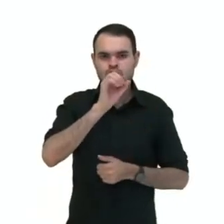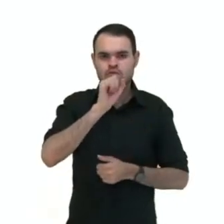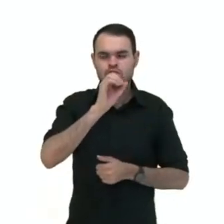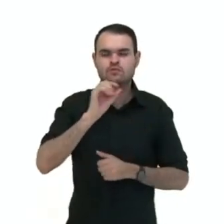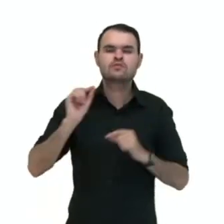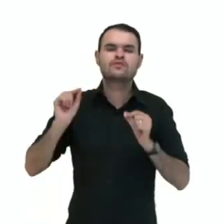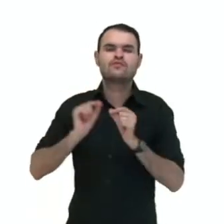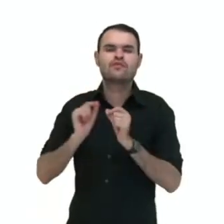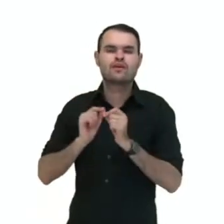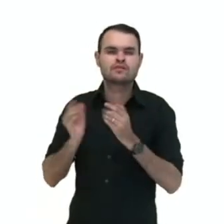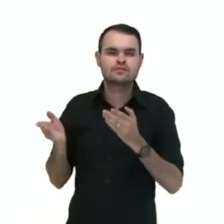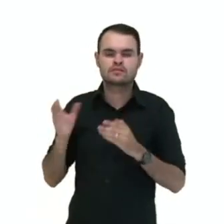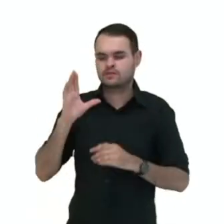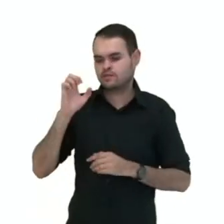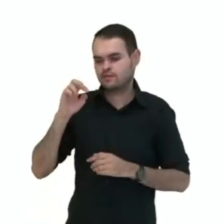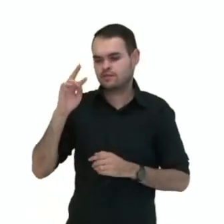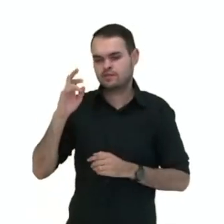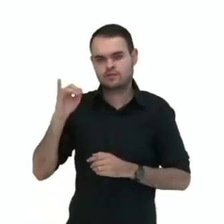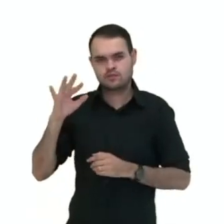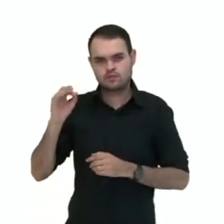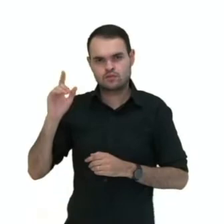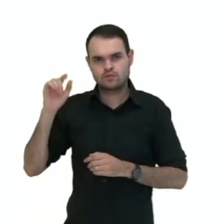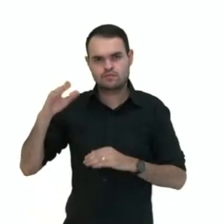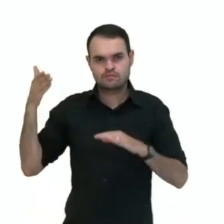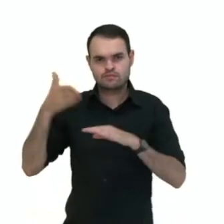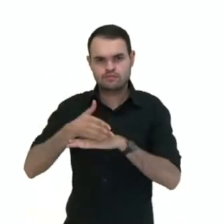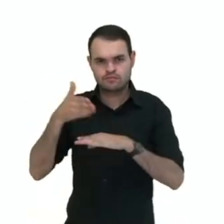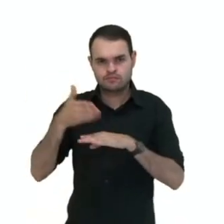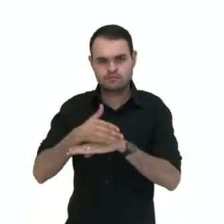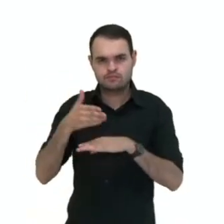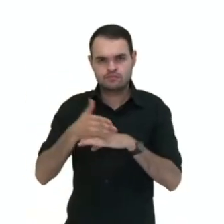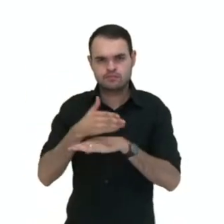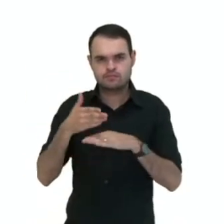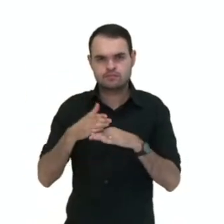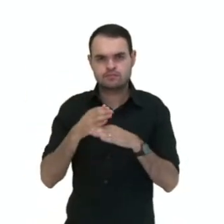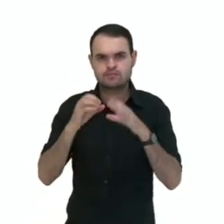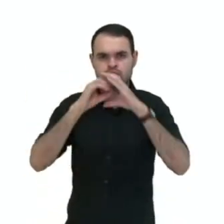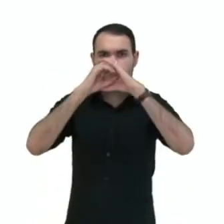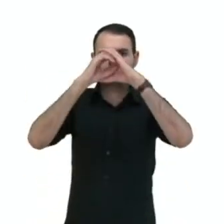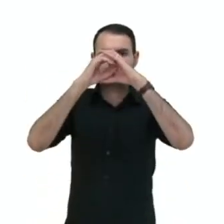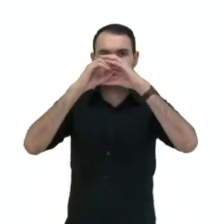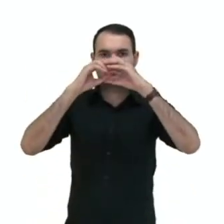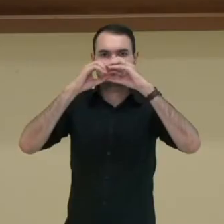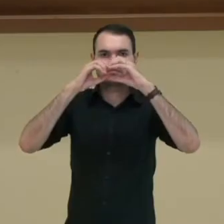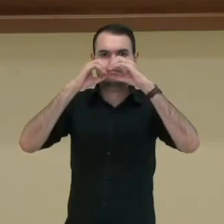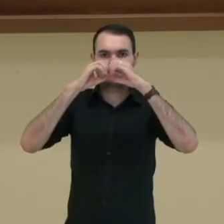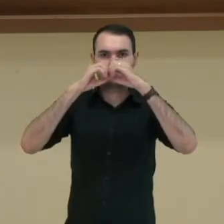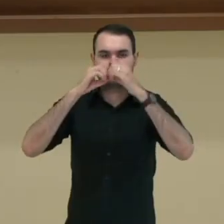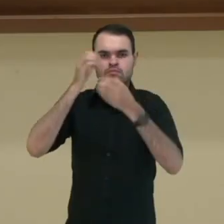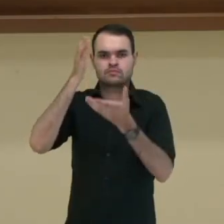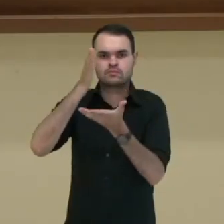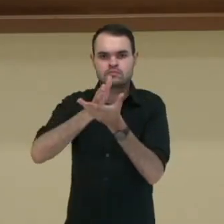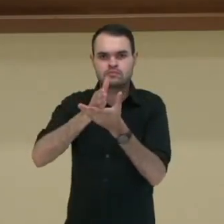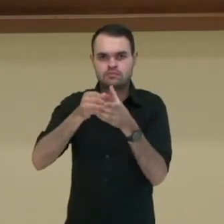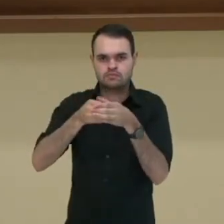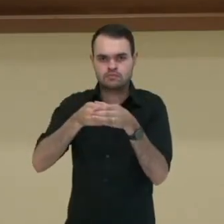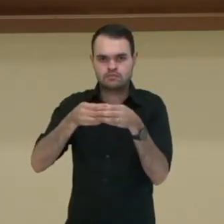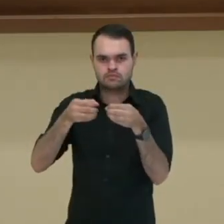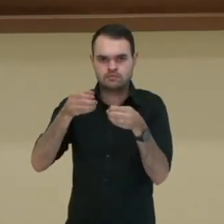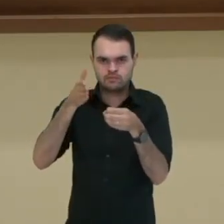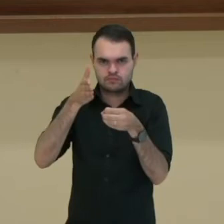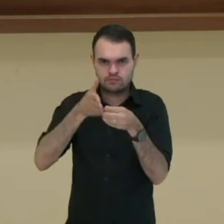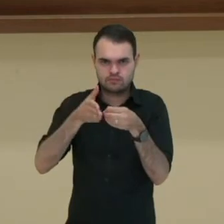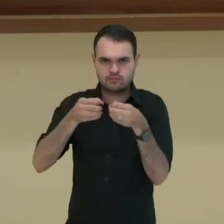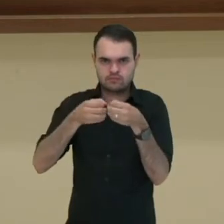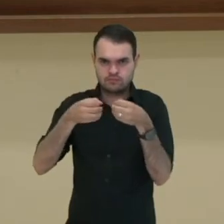é ele? O centríolo, então, ele participa do processo da divisão celular, meiose e mitose. Então, o centríolo ele está